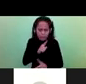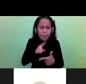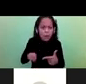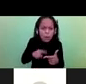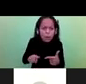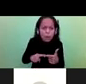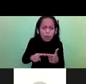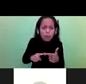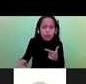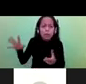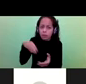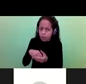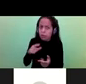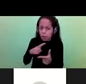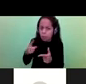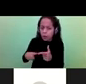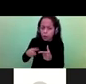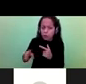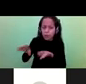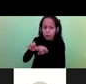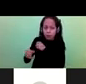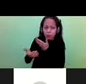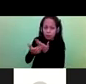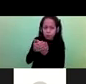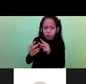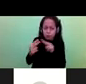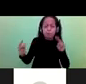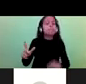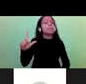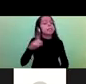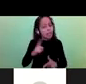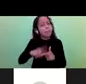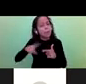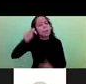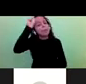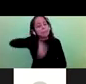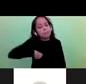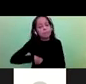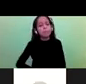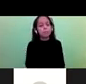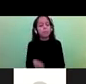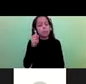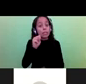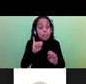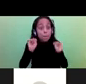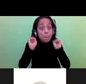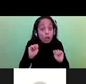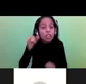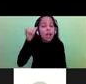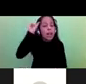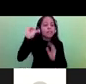nessa formação remota? Ah, não nego, existem, sim, muitos.